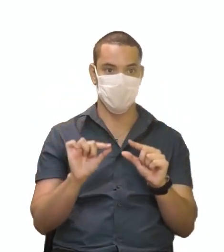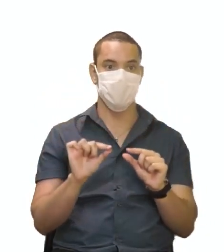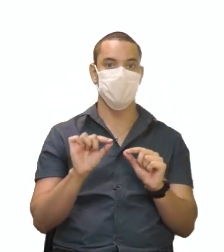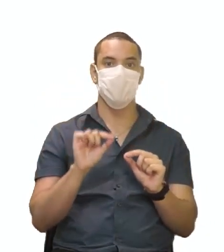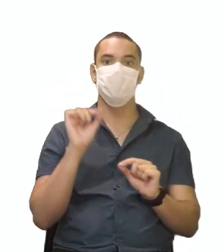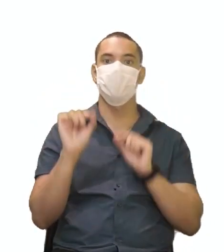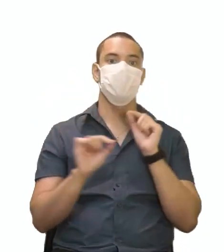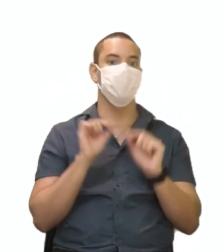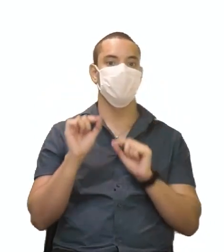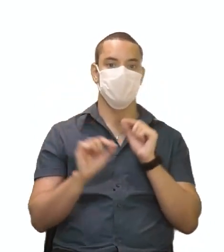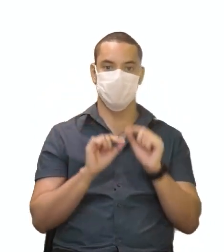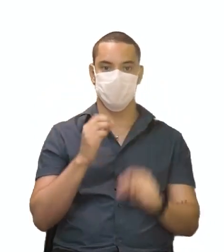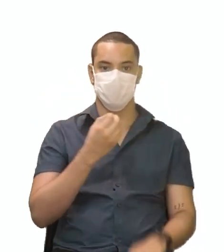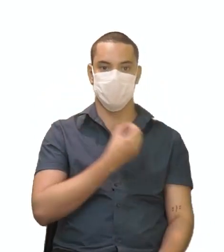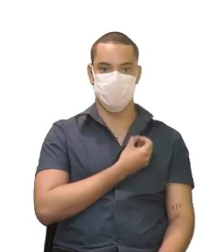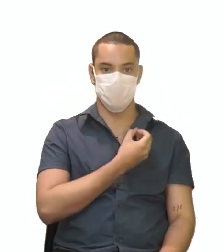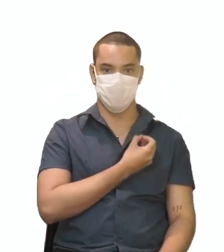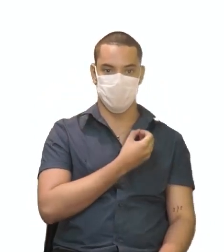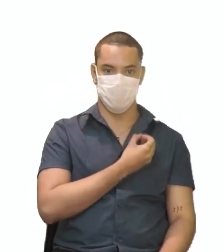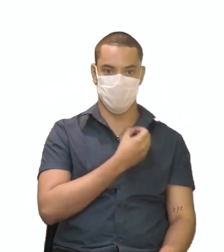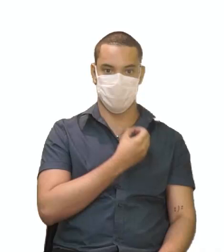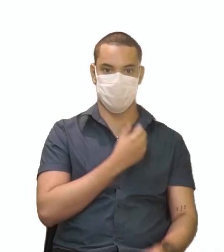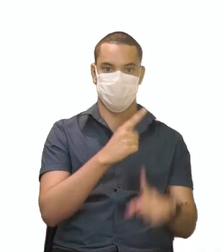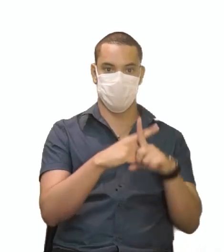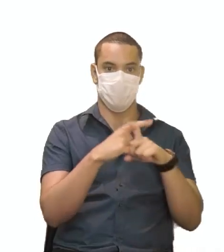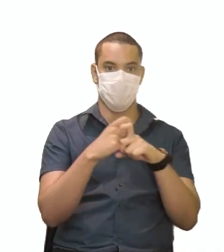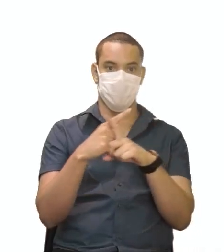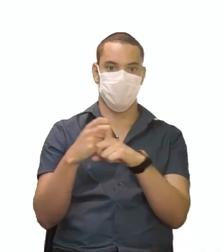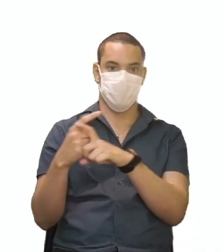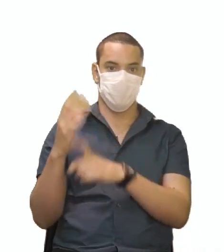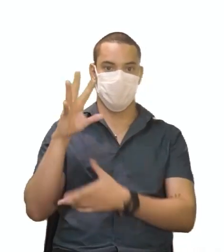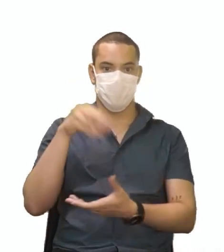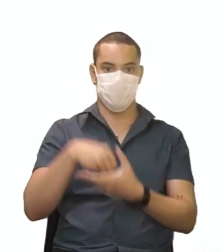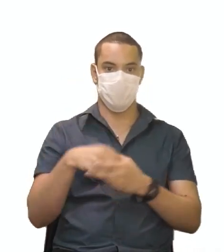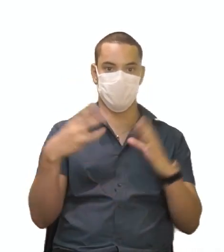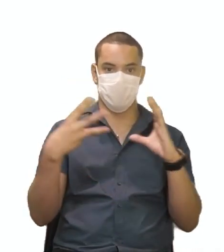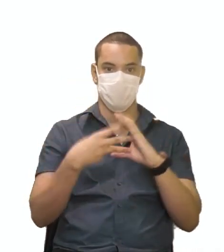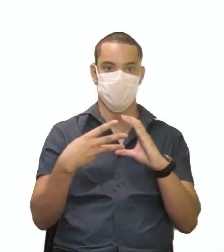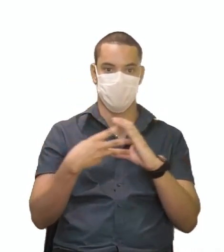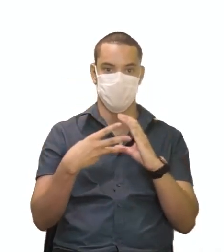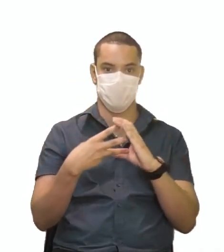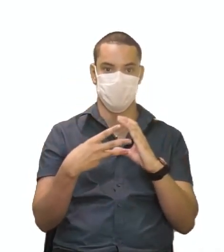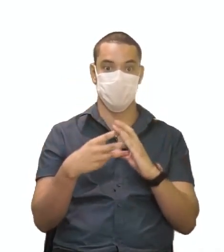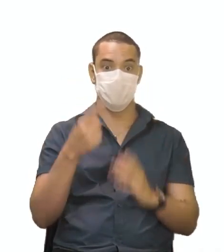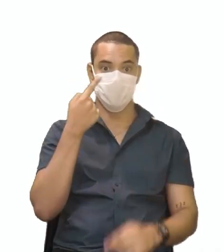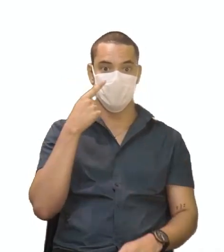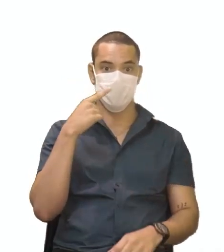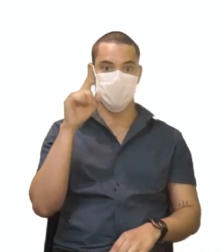quê, gente? Do número de cromossomos nessa célula, não é? Vamos às